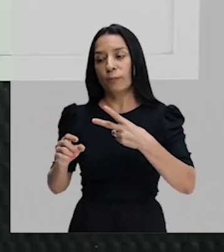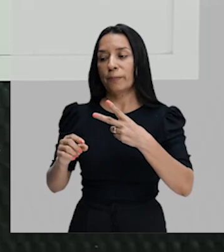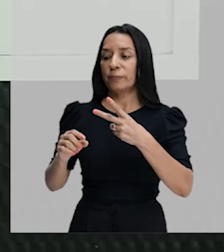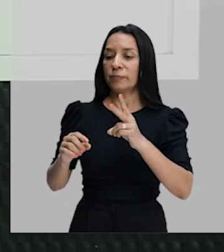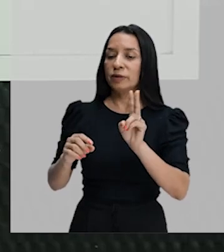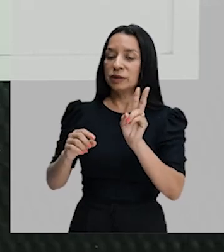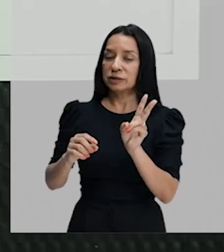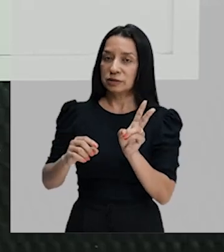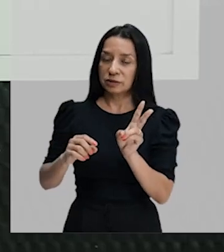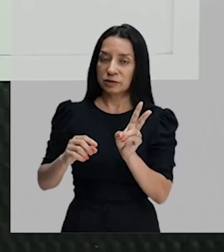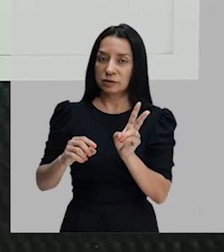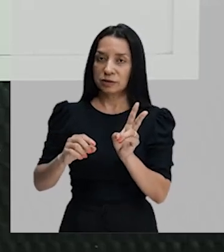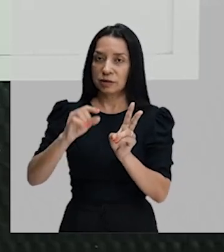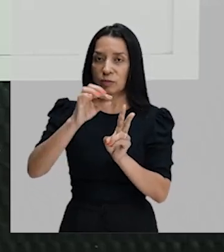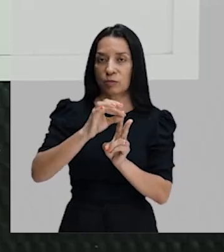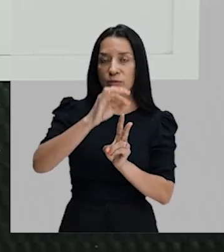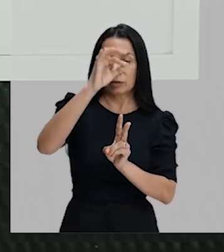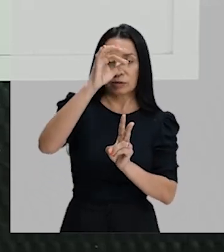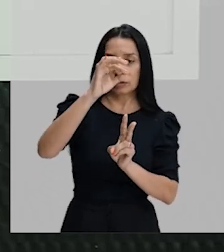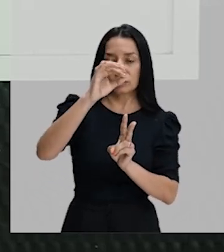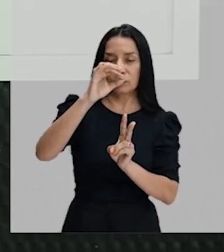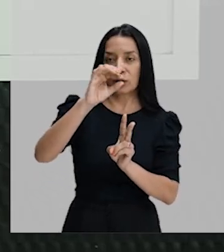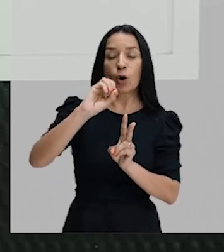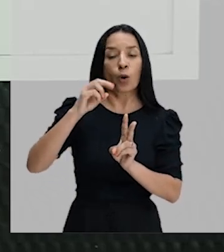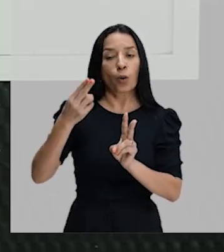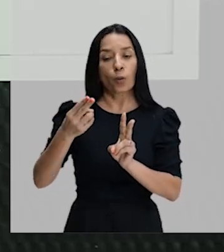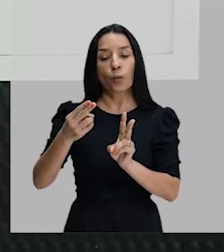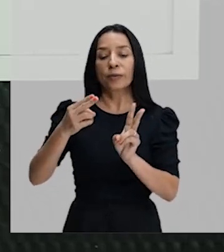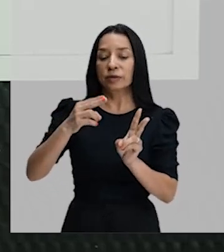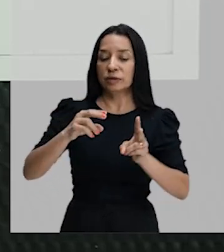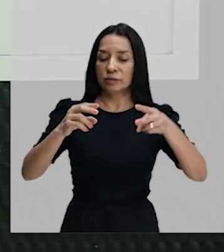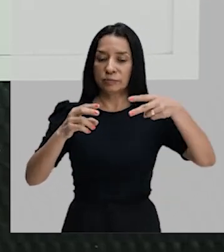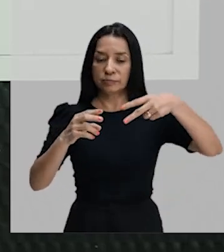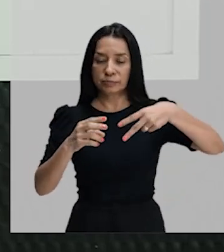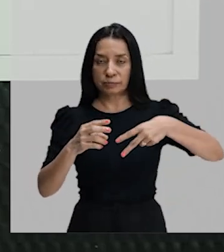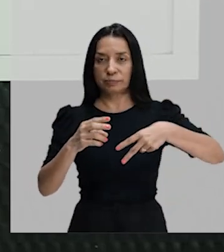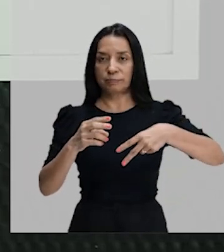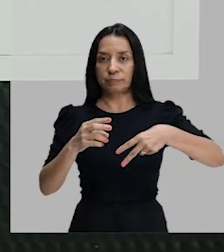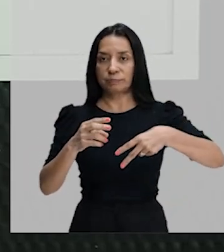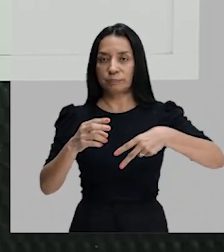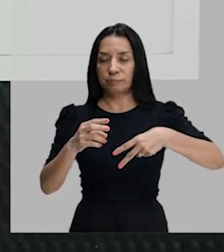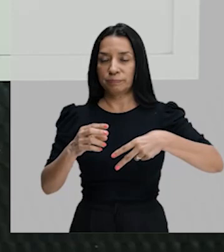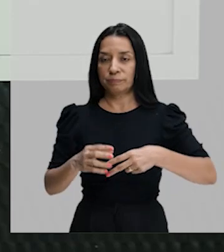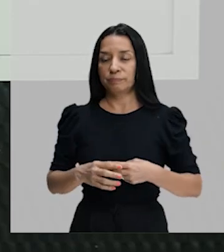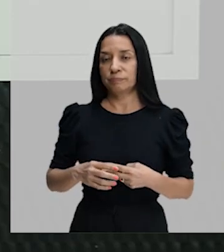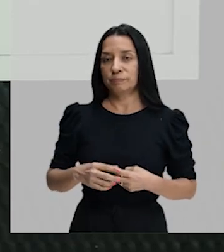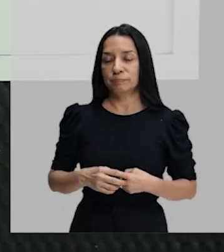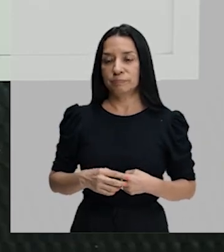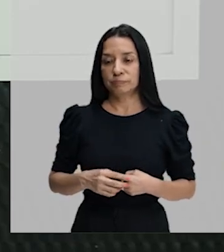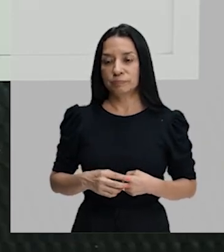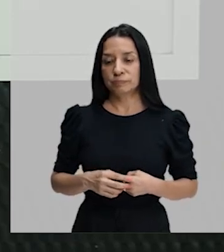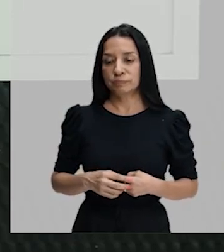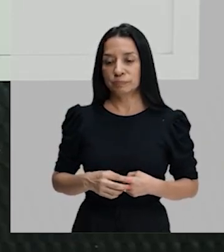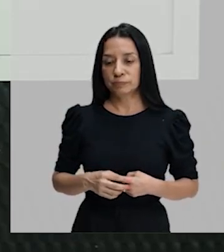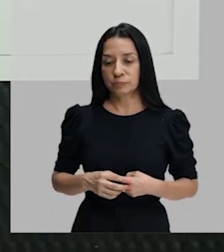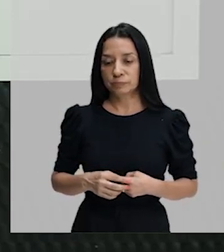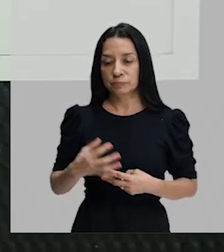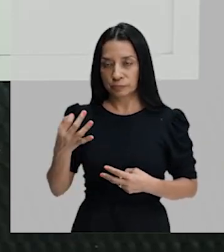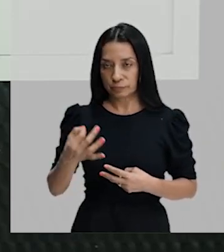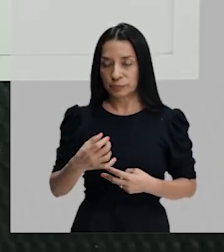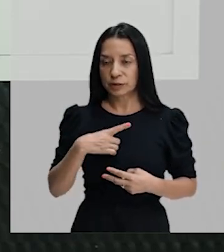cima, ou para a esquerda e para baixo, né? Então, aí nós vamos ter o vetor na diagonal. Tá